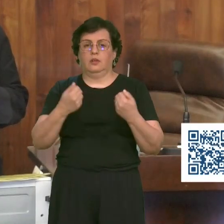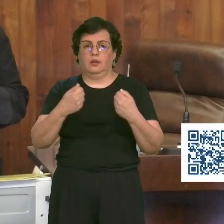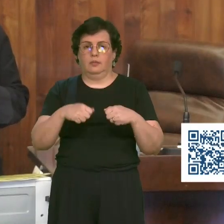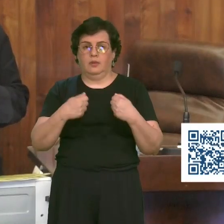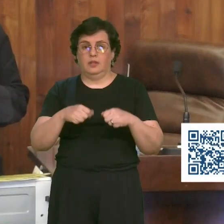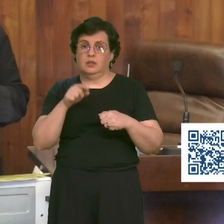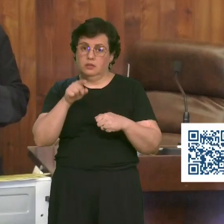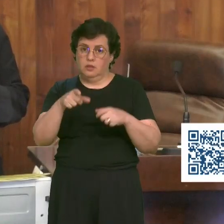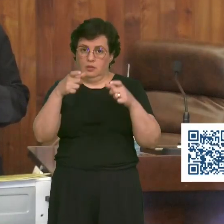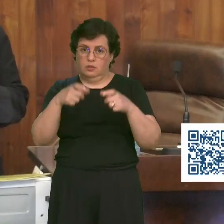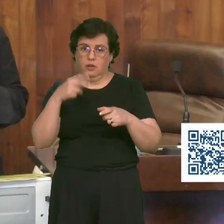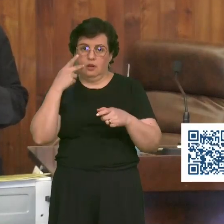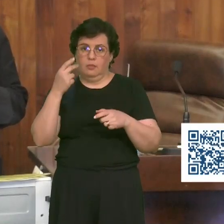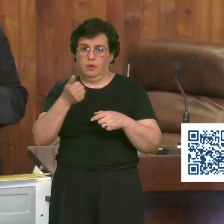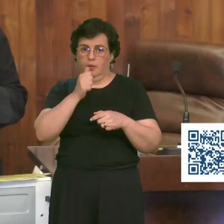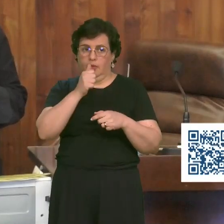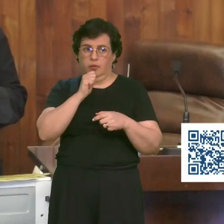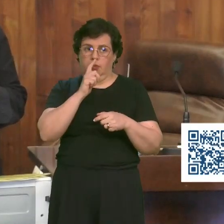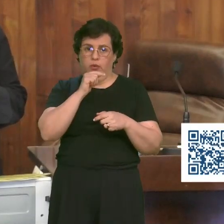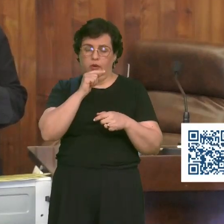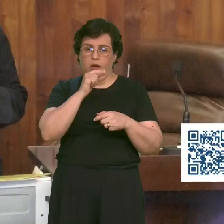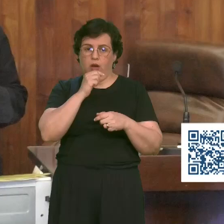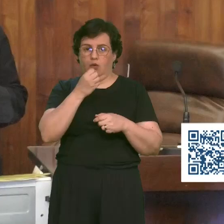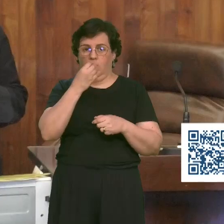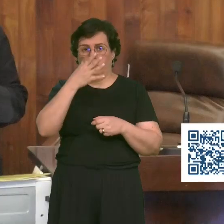consumir água de boa qualidade